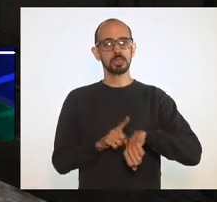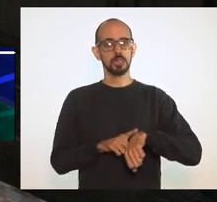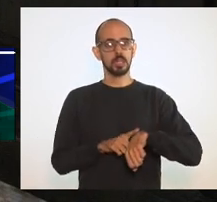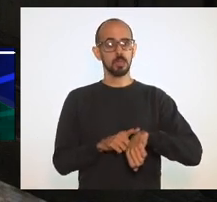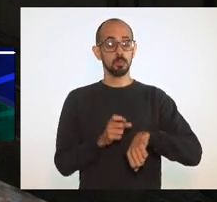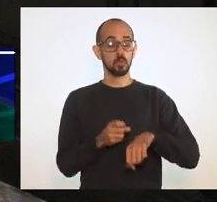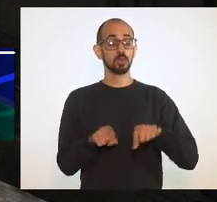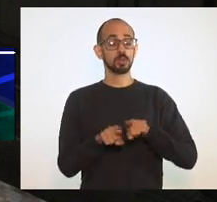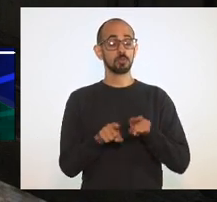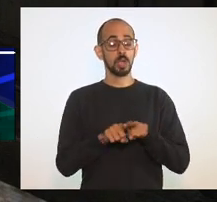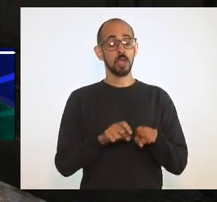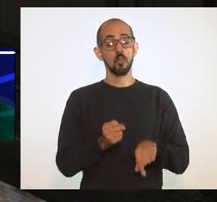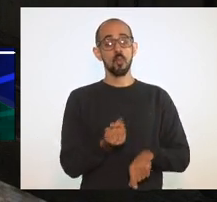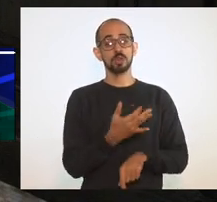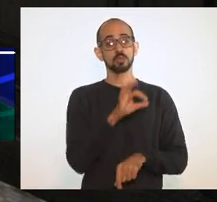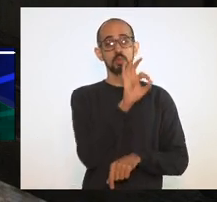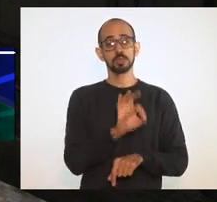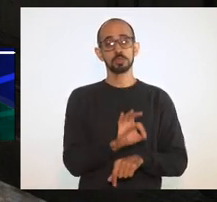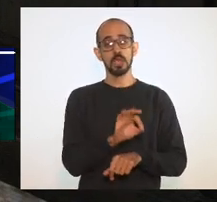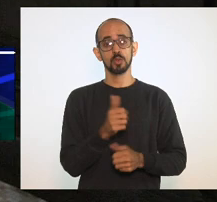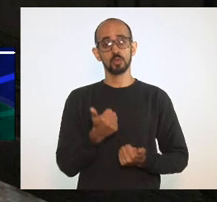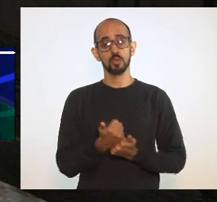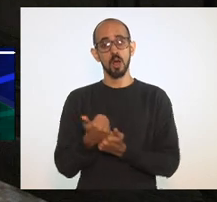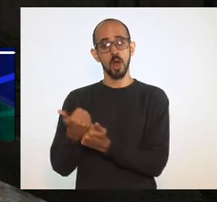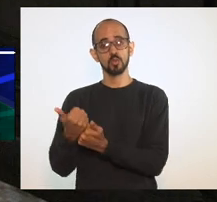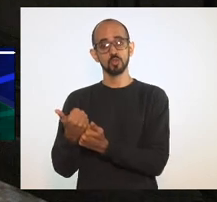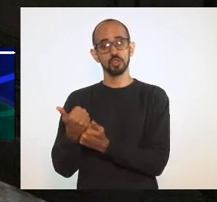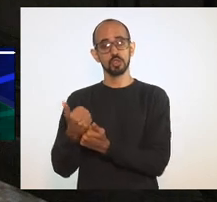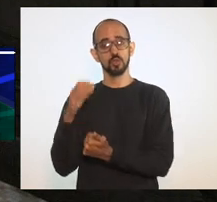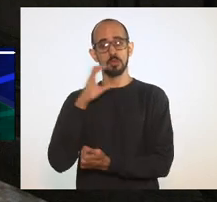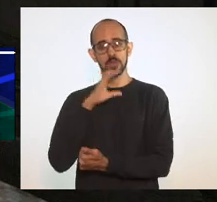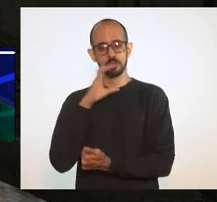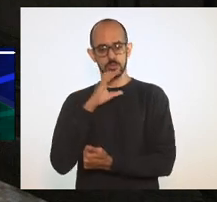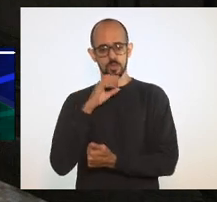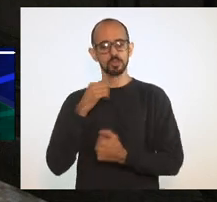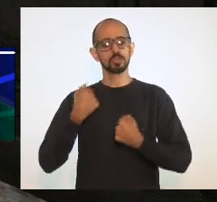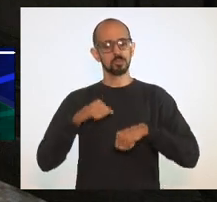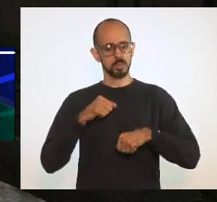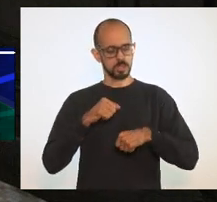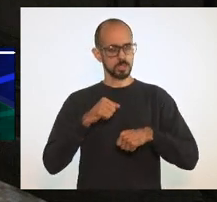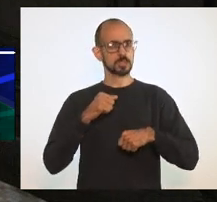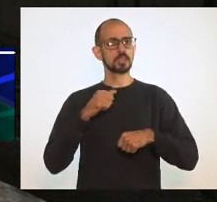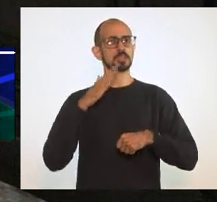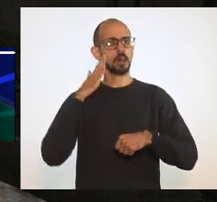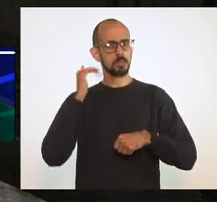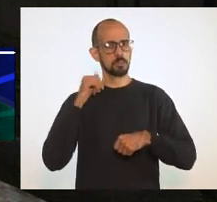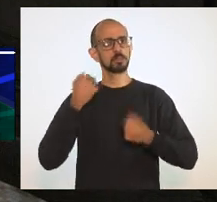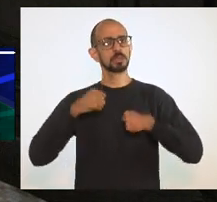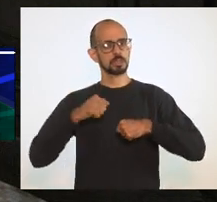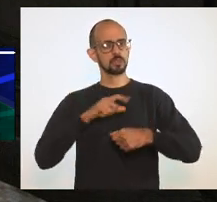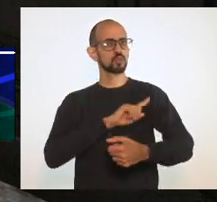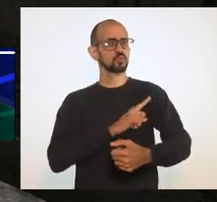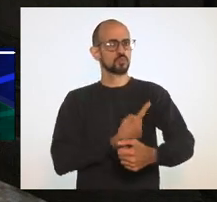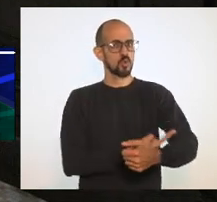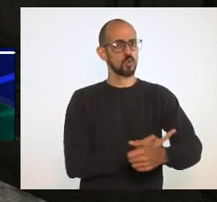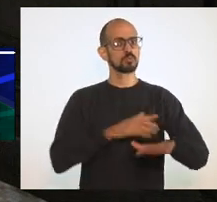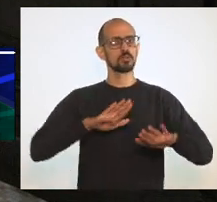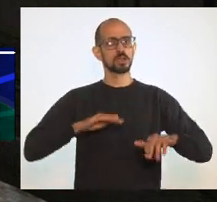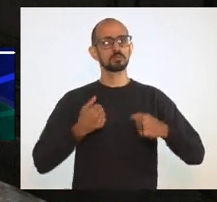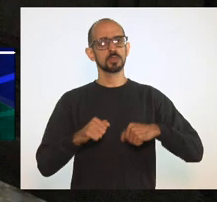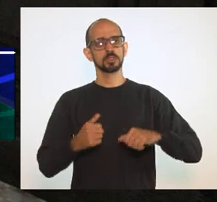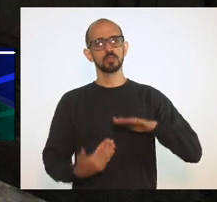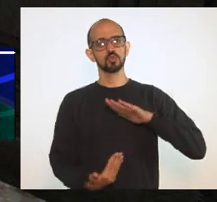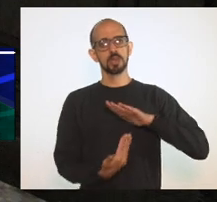ao auxílio emergencial. Porque a gente acha que tem que ter esse esforço, mas tem que pensar o conjunto das políticas públicas.